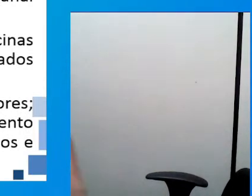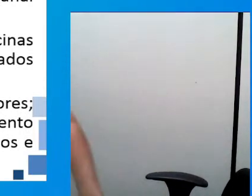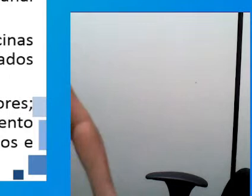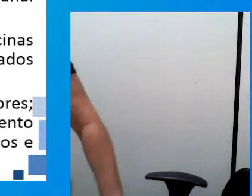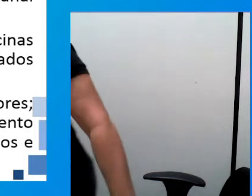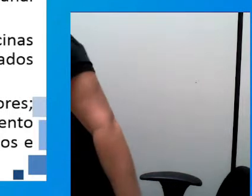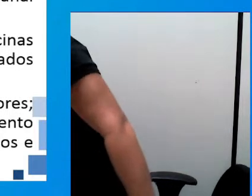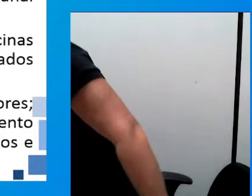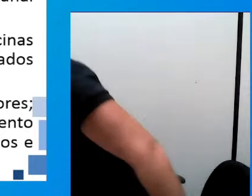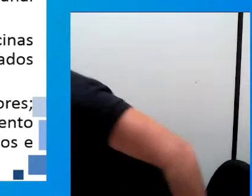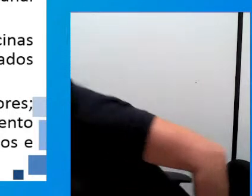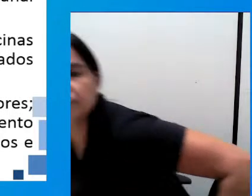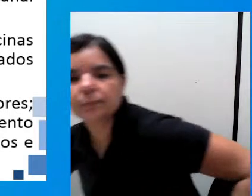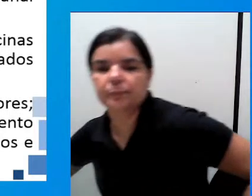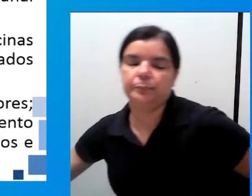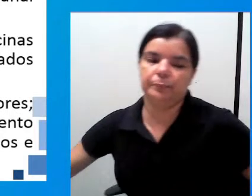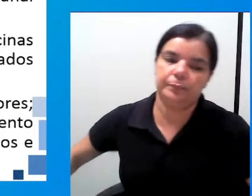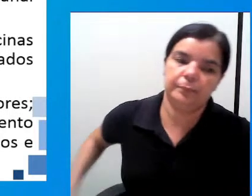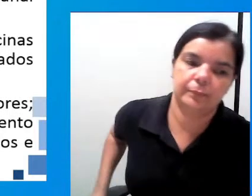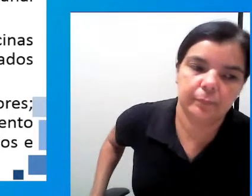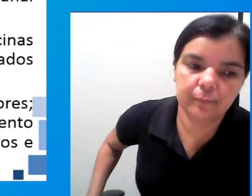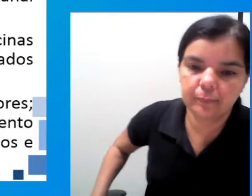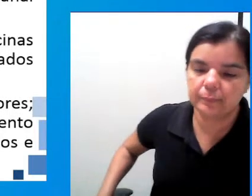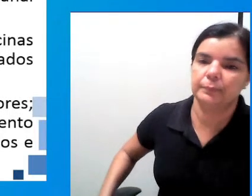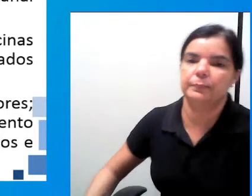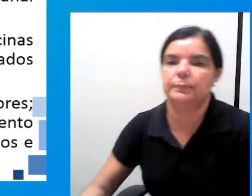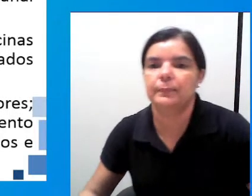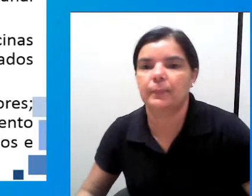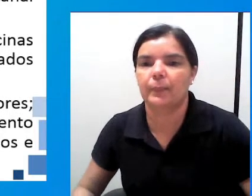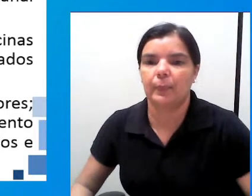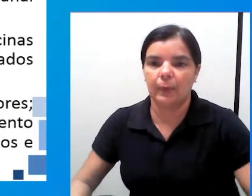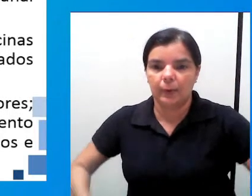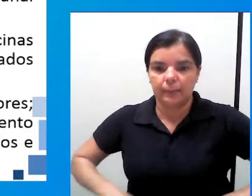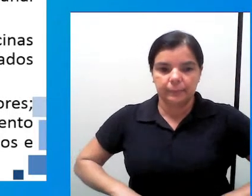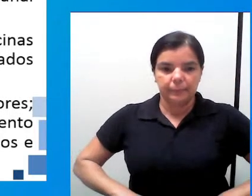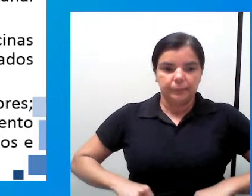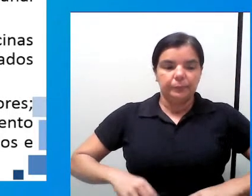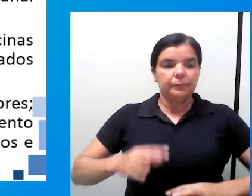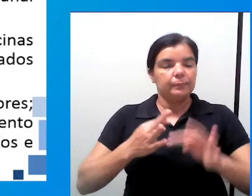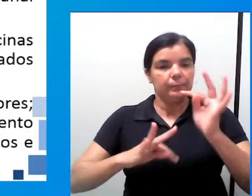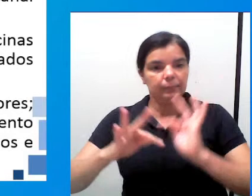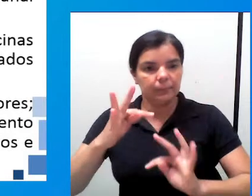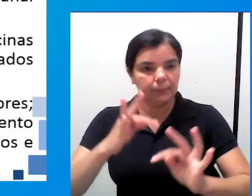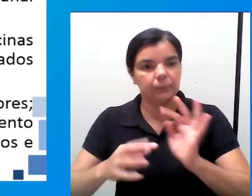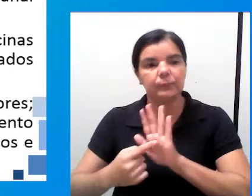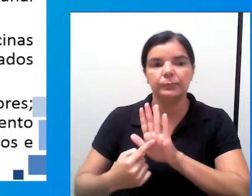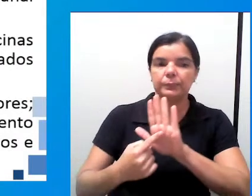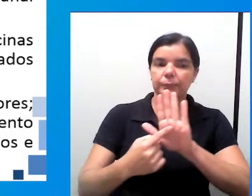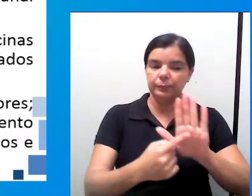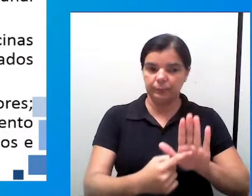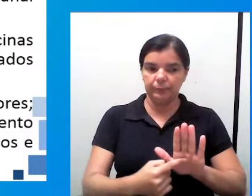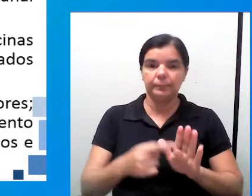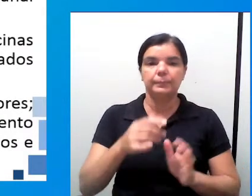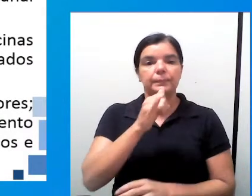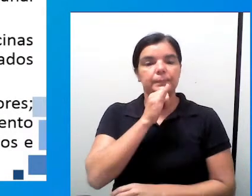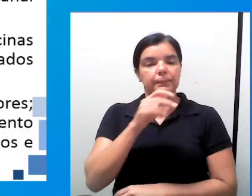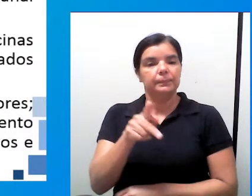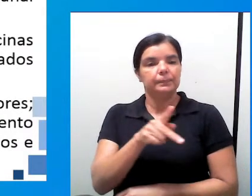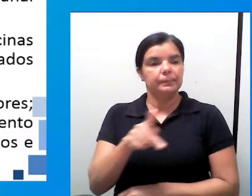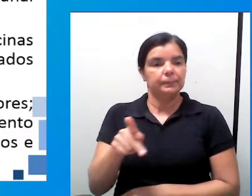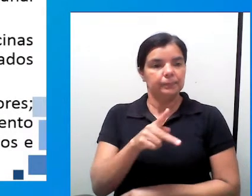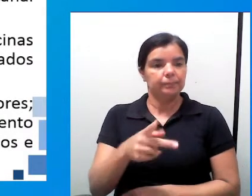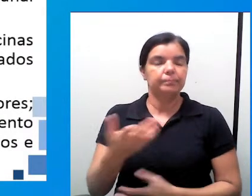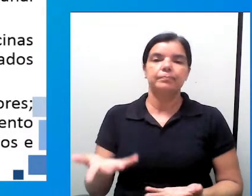durante a extensão e apresentadas na semana tecnológica, geralmente são exposição dos resultados. Então, por exemplo, aquele professor que